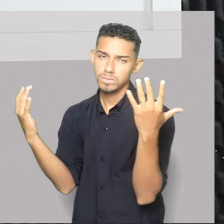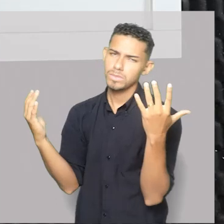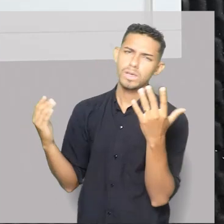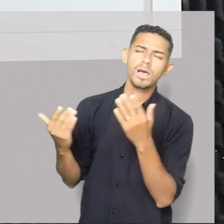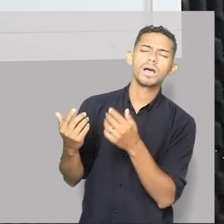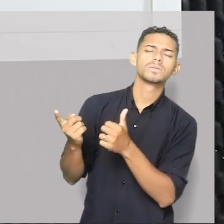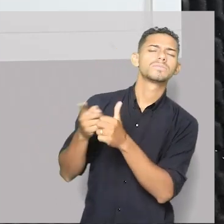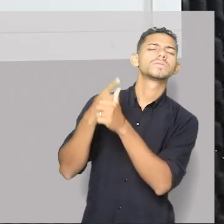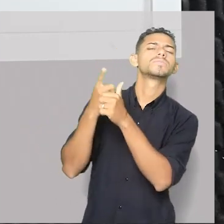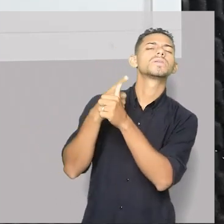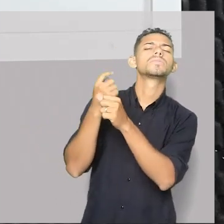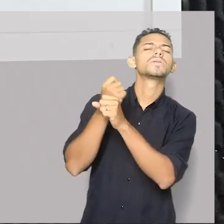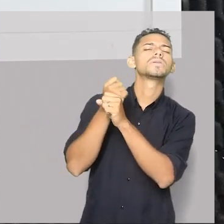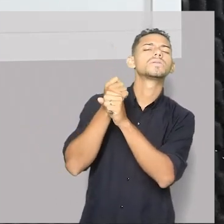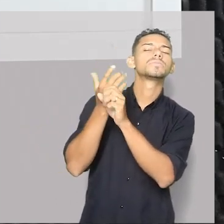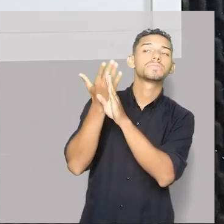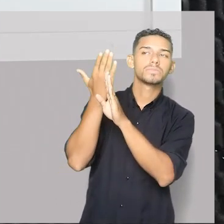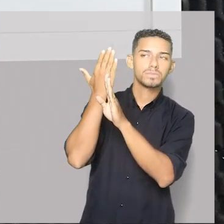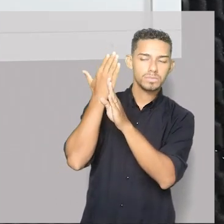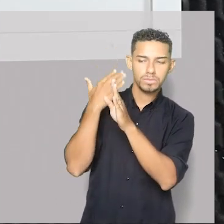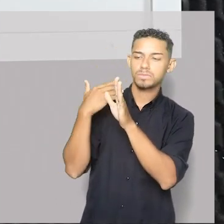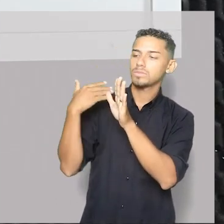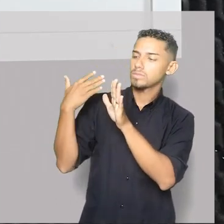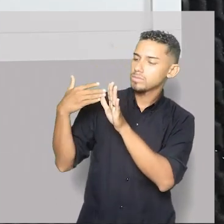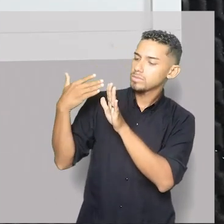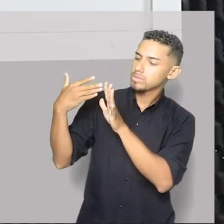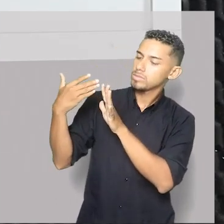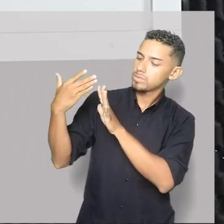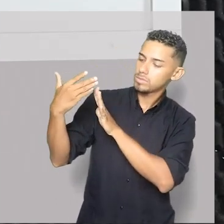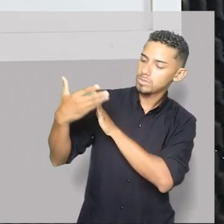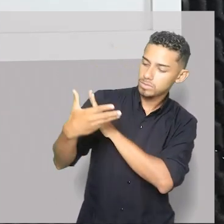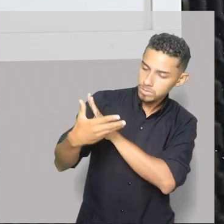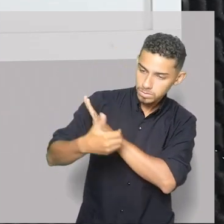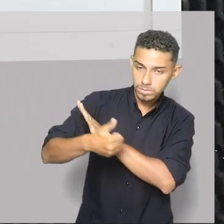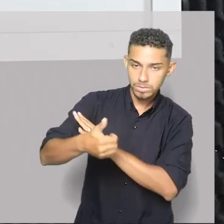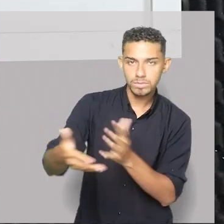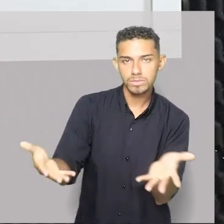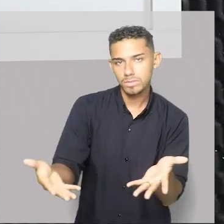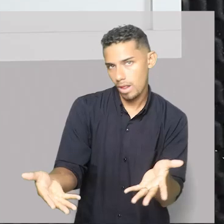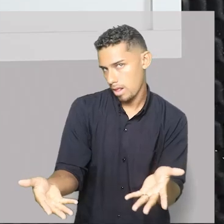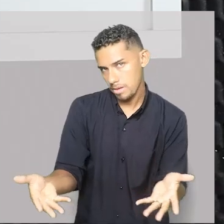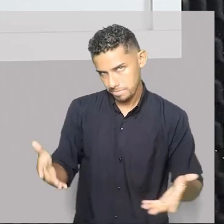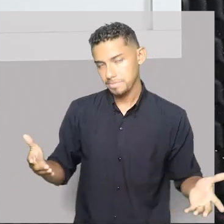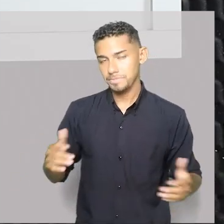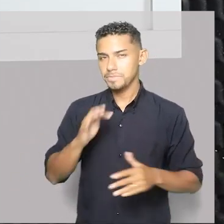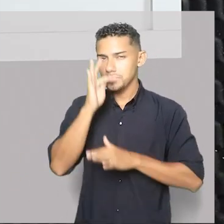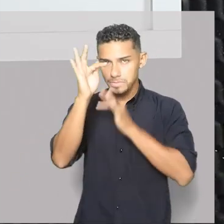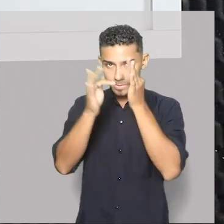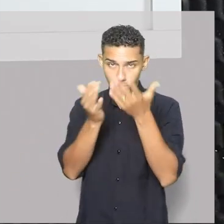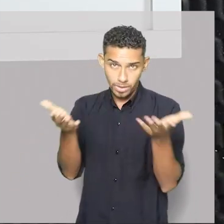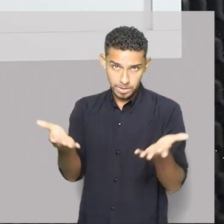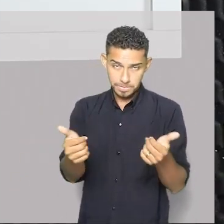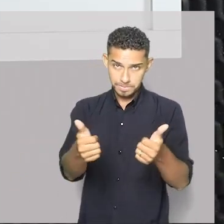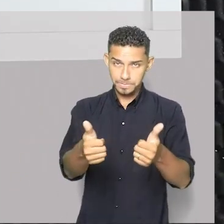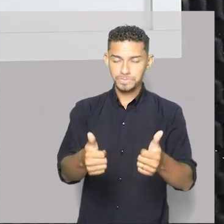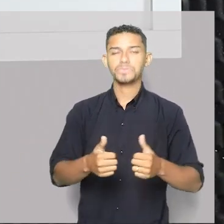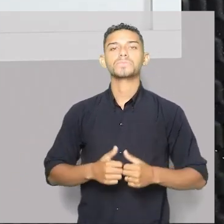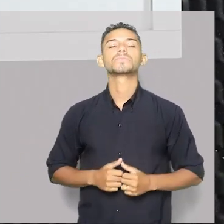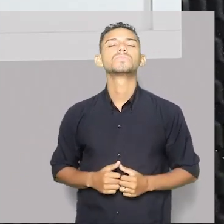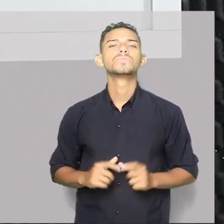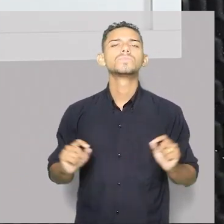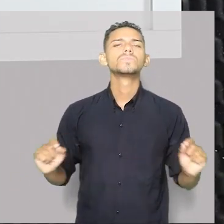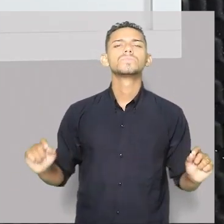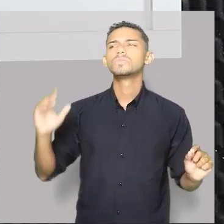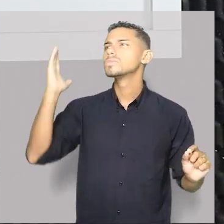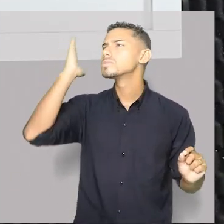mais antigas, depois a gente foi avançando até as plantas mais recentes, tá bom? O que a gente